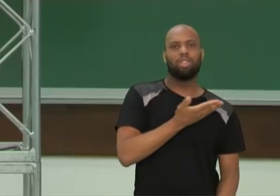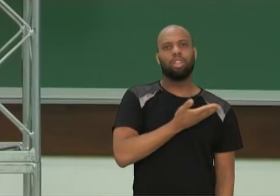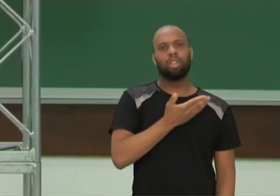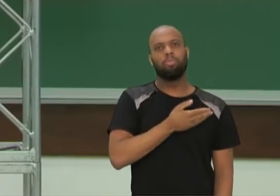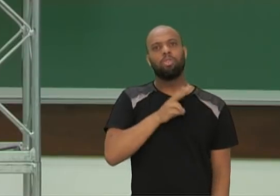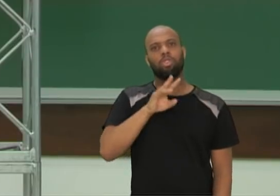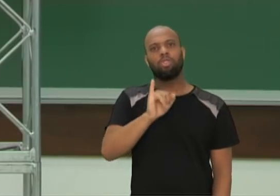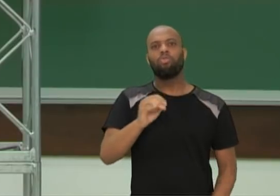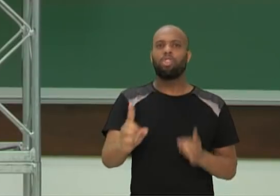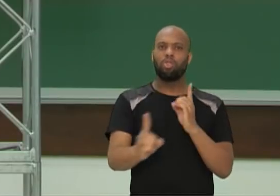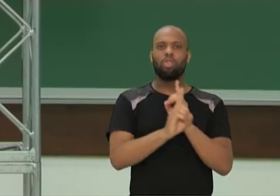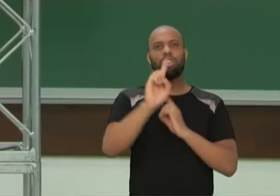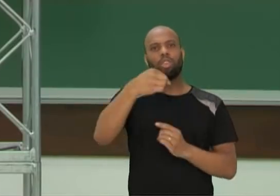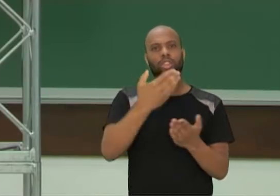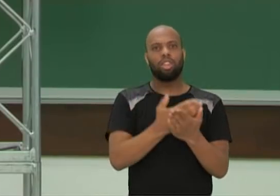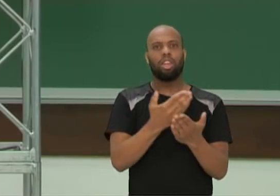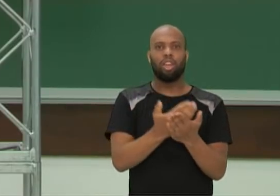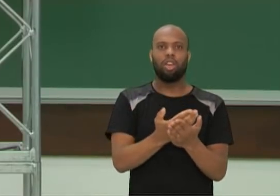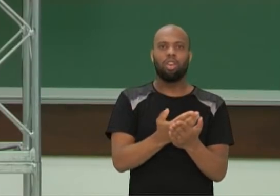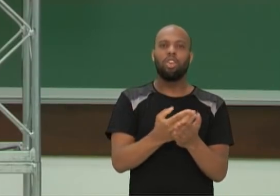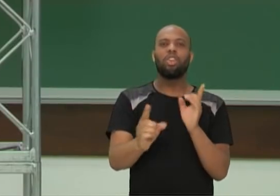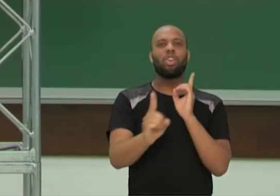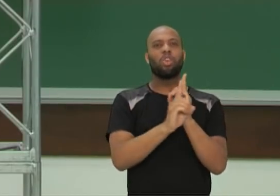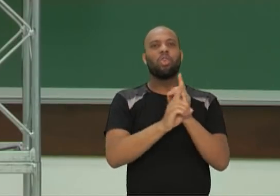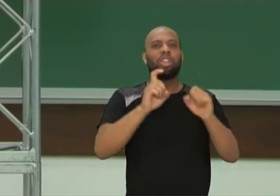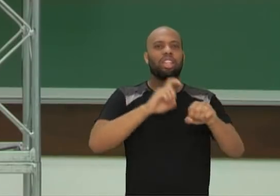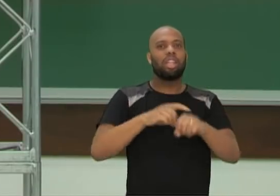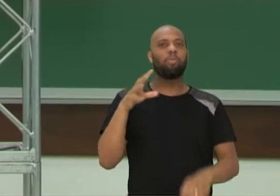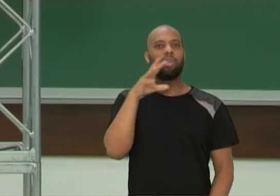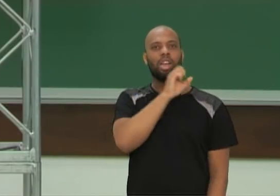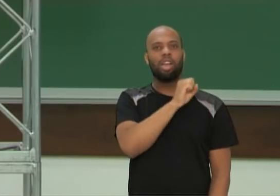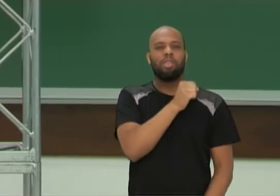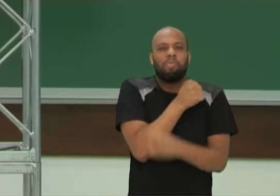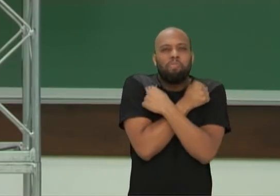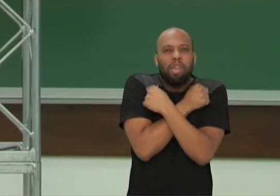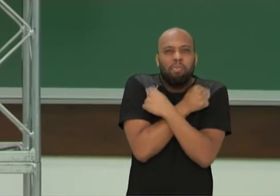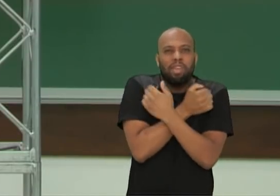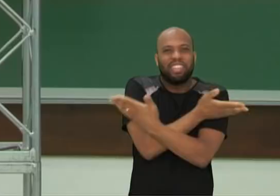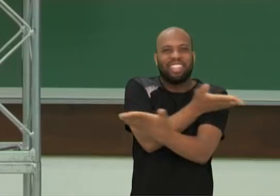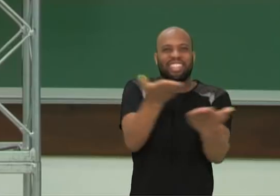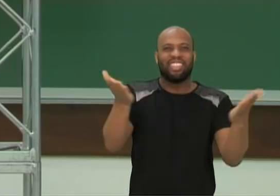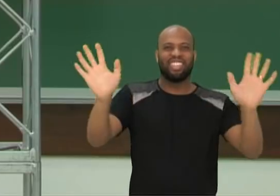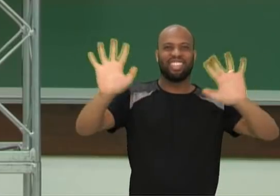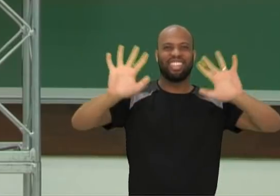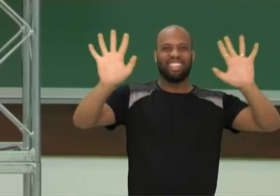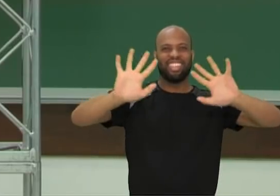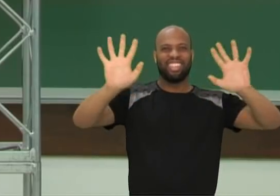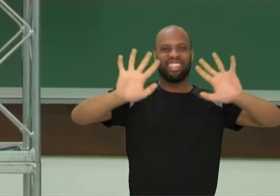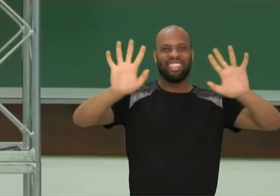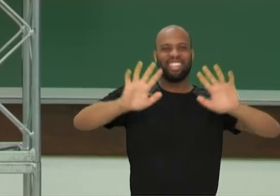gente vai se ver na próxima aula, até daqui a um tempinho para vocês. Um super abraço para todos. Tchau!